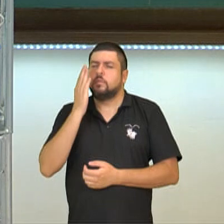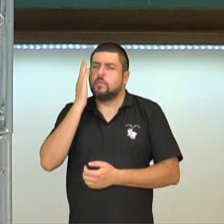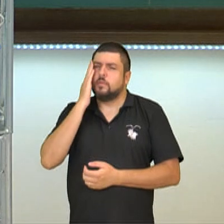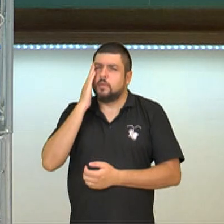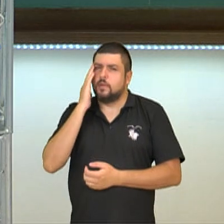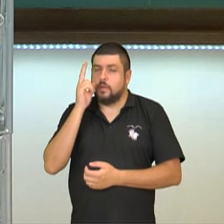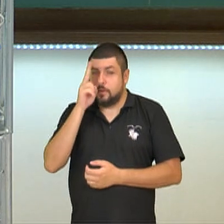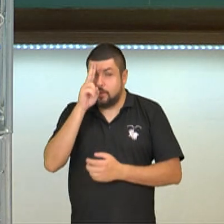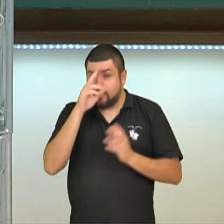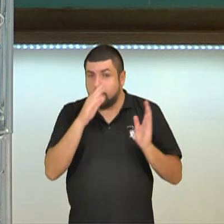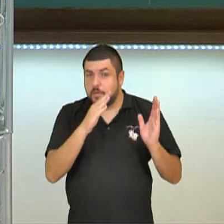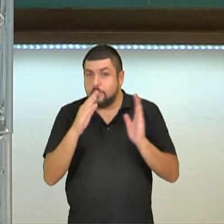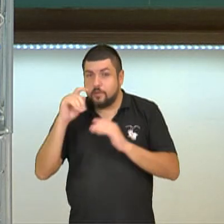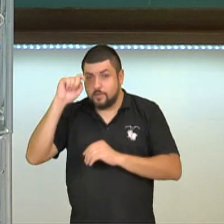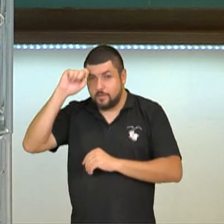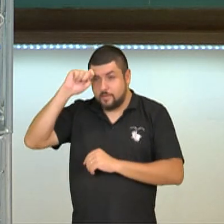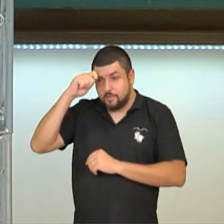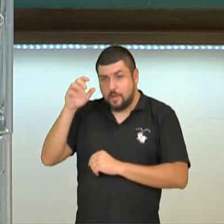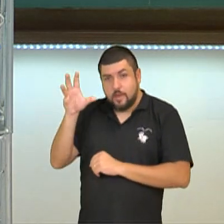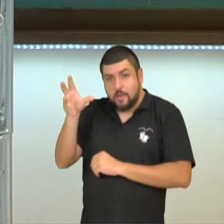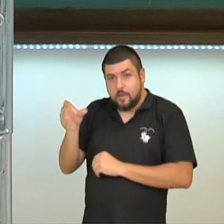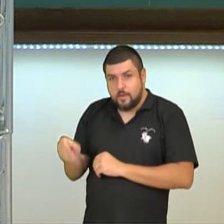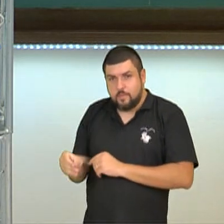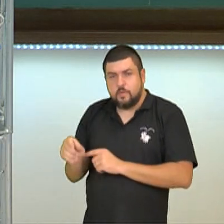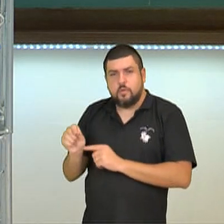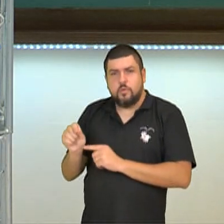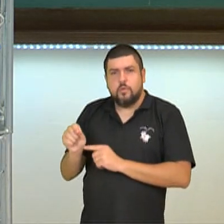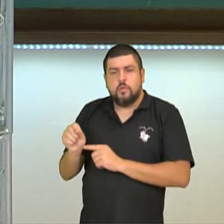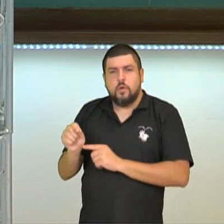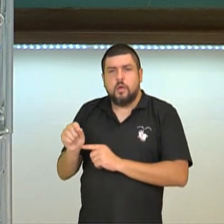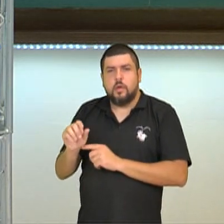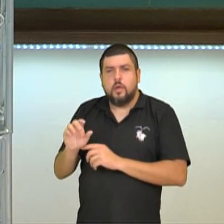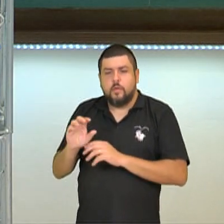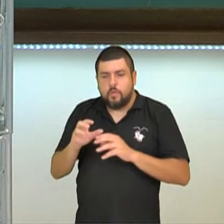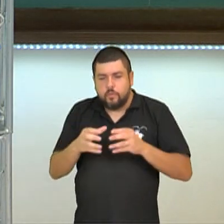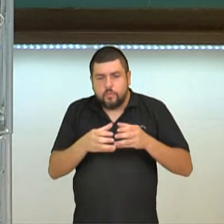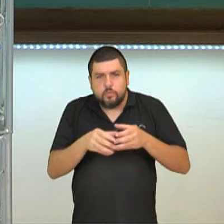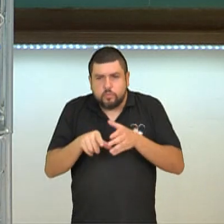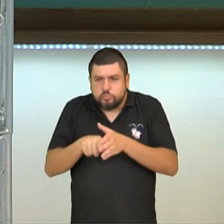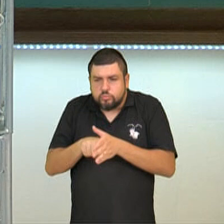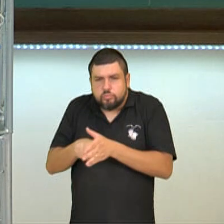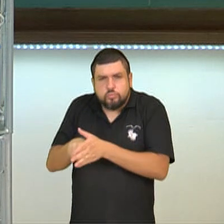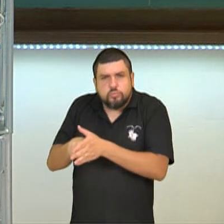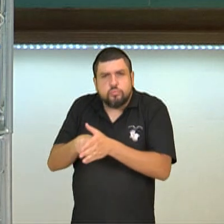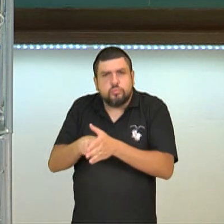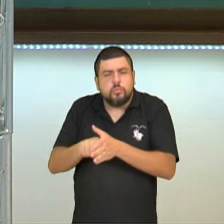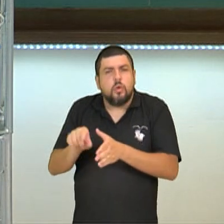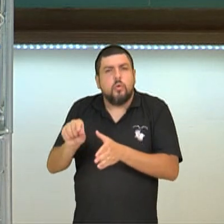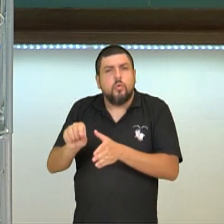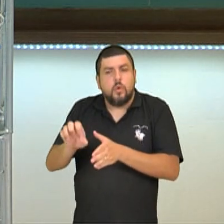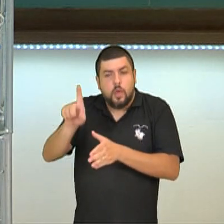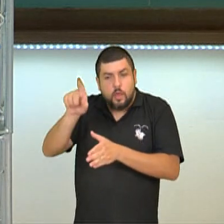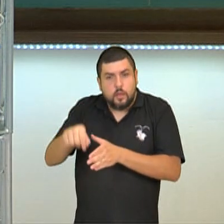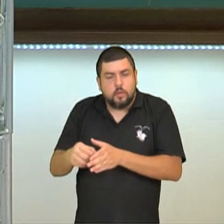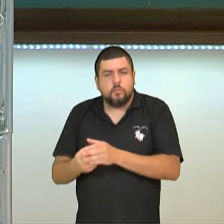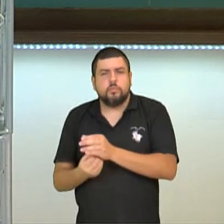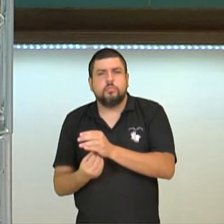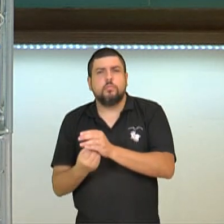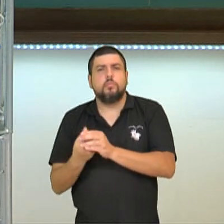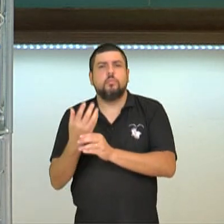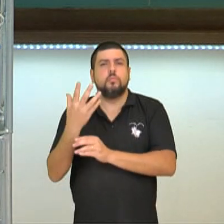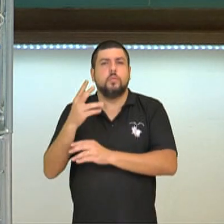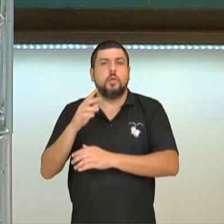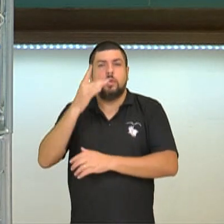está relacionado, inclusive, o que a arqueologia coloca até agora, como origem da humanidade.